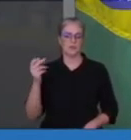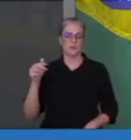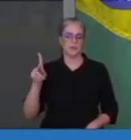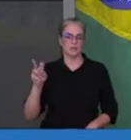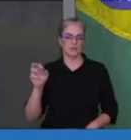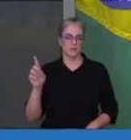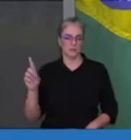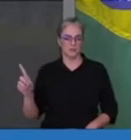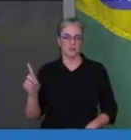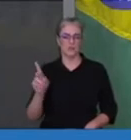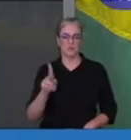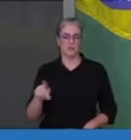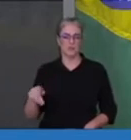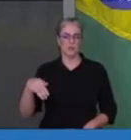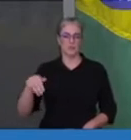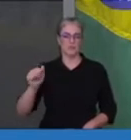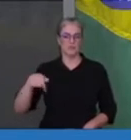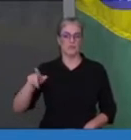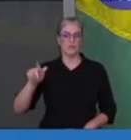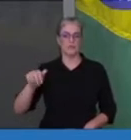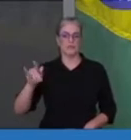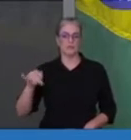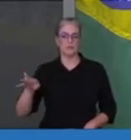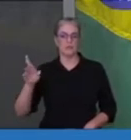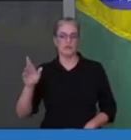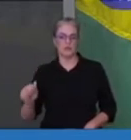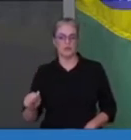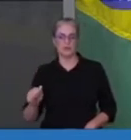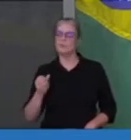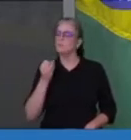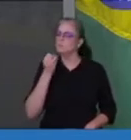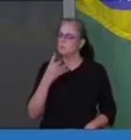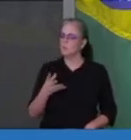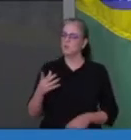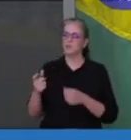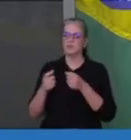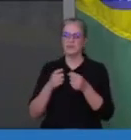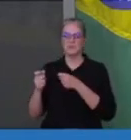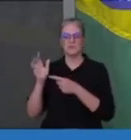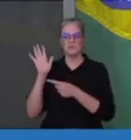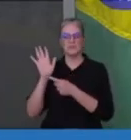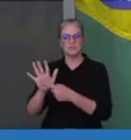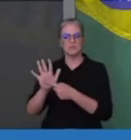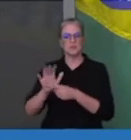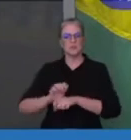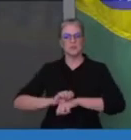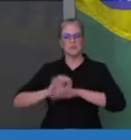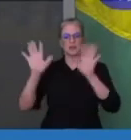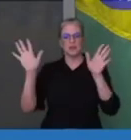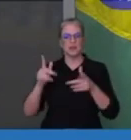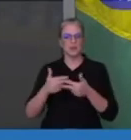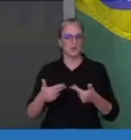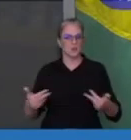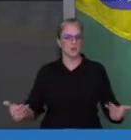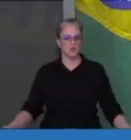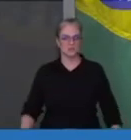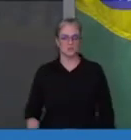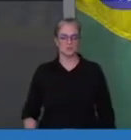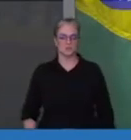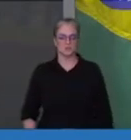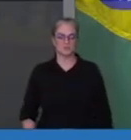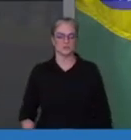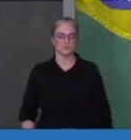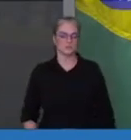Uma entrevista muito reveladora, uma entrevista que tirou a dúvida de muitos brasileiros acerca do